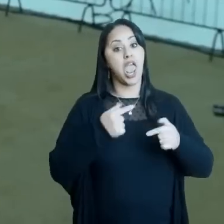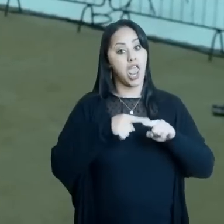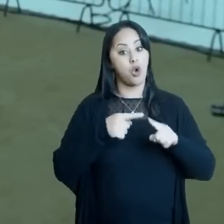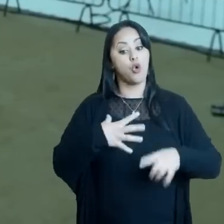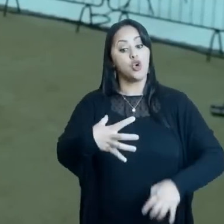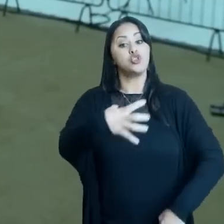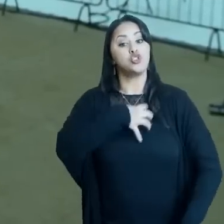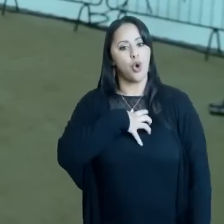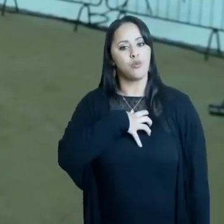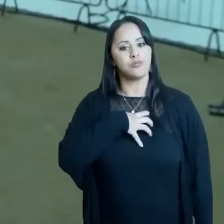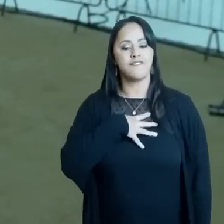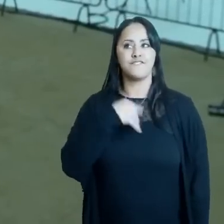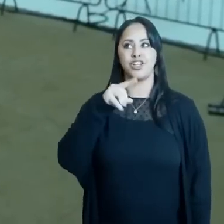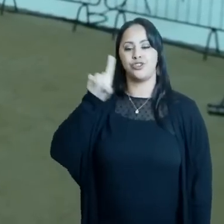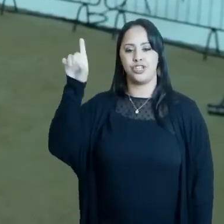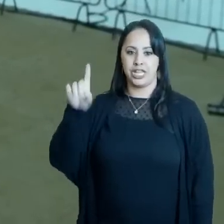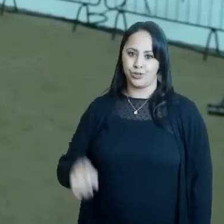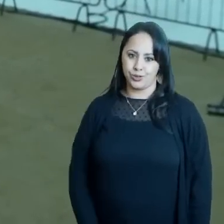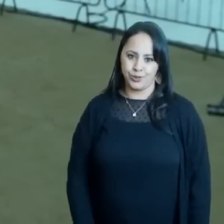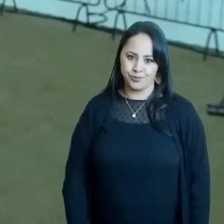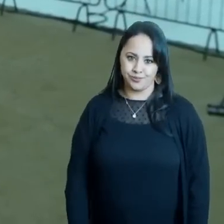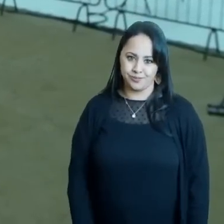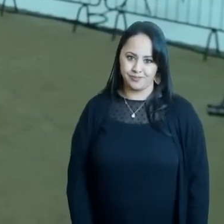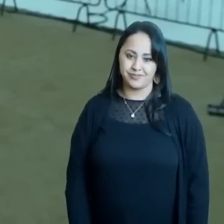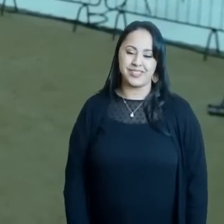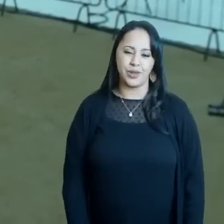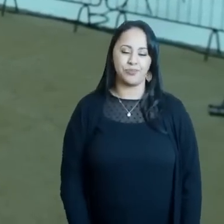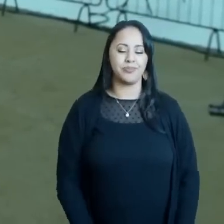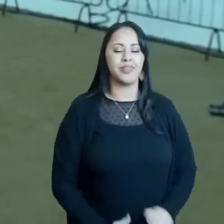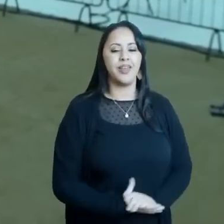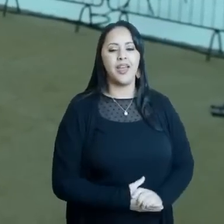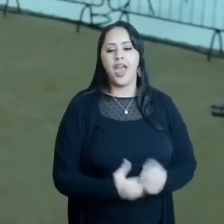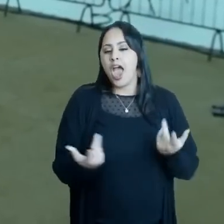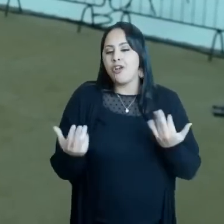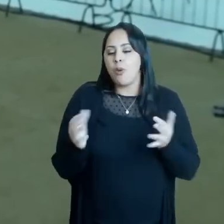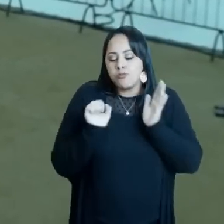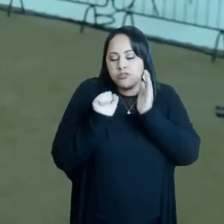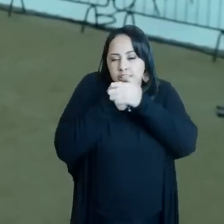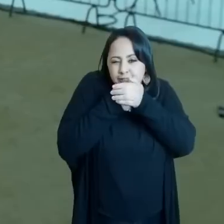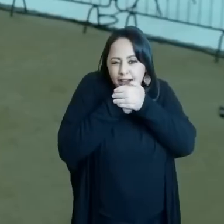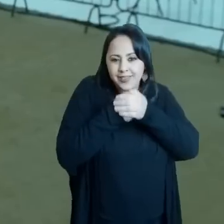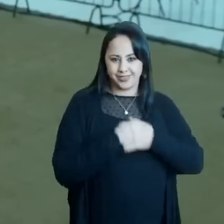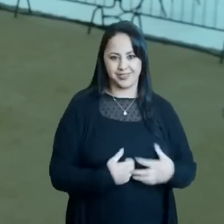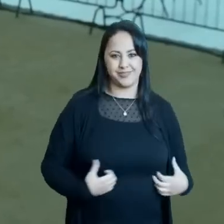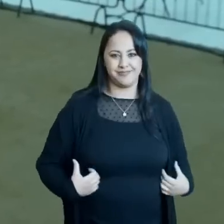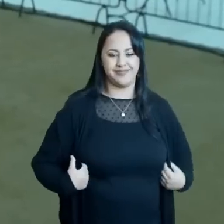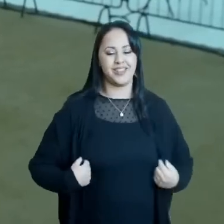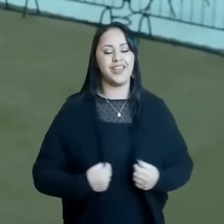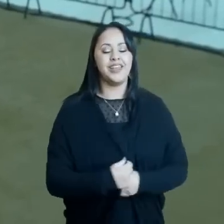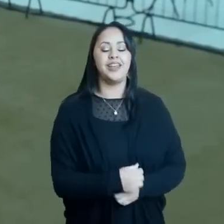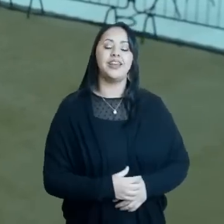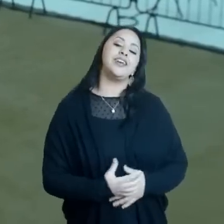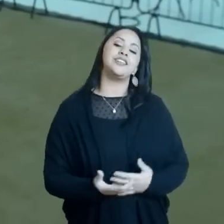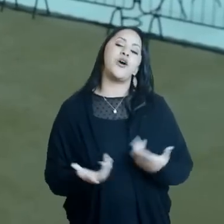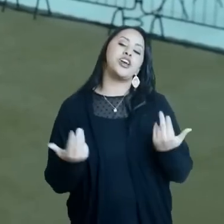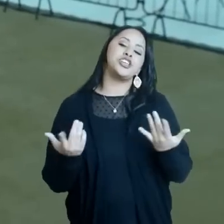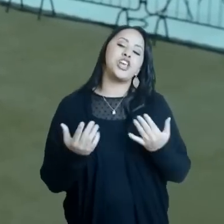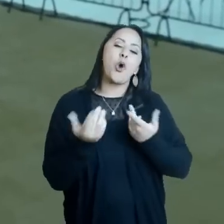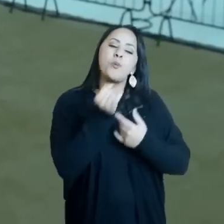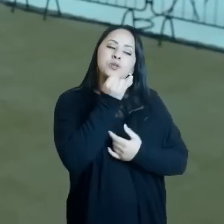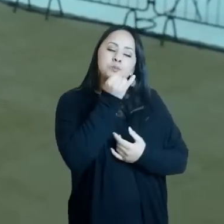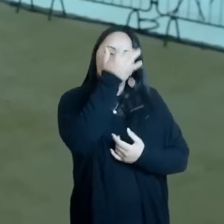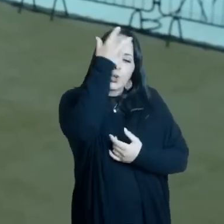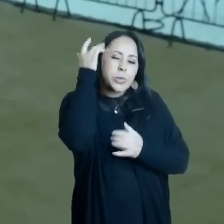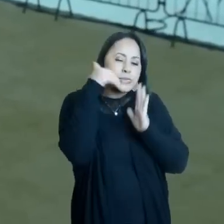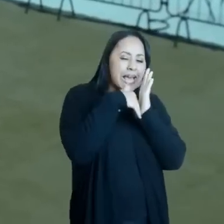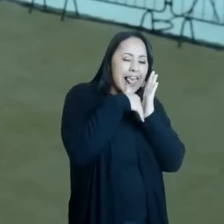função, aquilo que eu estou, é só um disfarce para eu exercer o meu real chamado. Então nós somos agentes secretos infiltrados